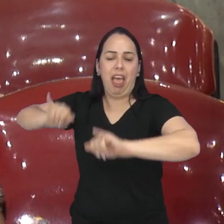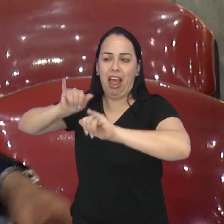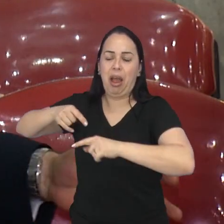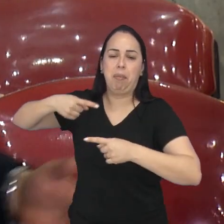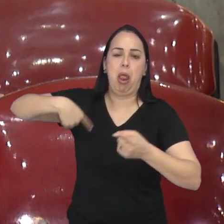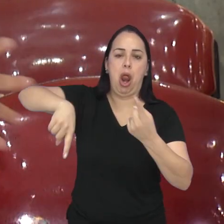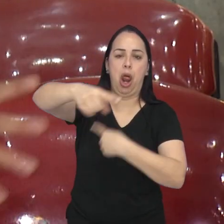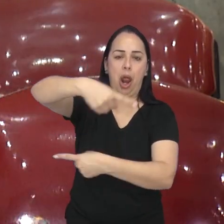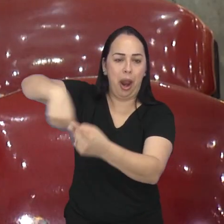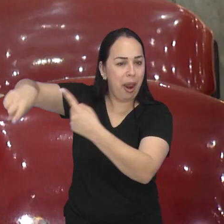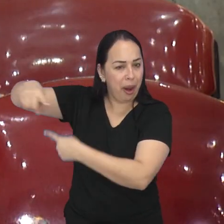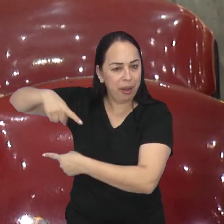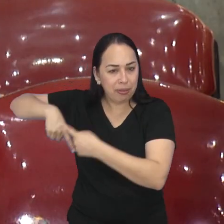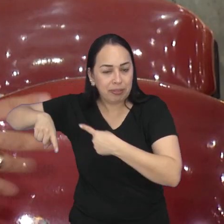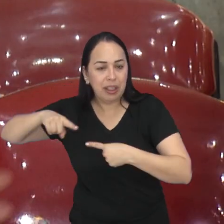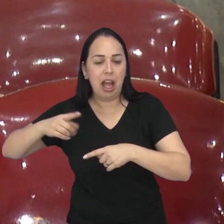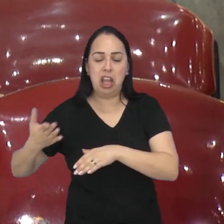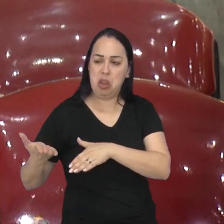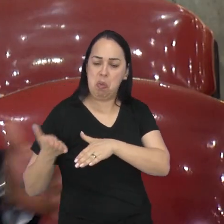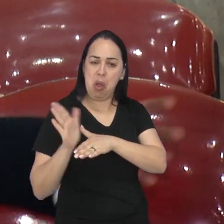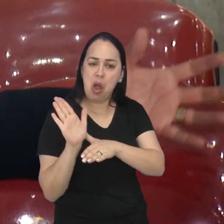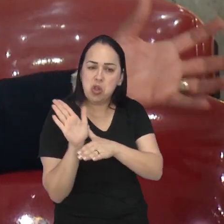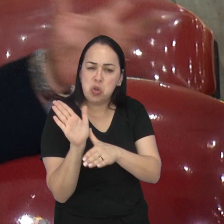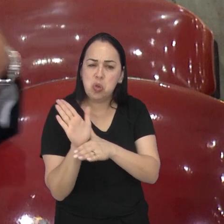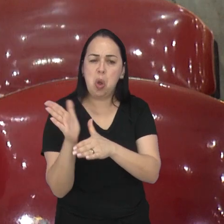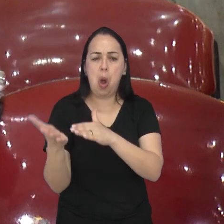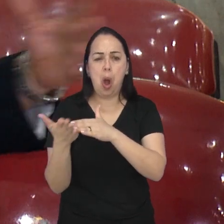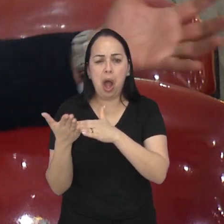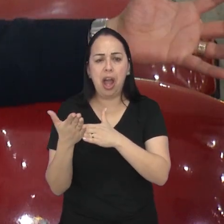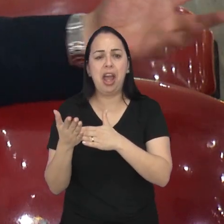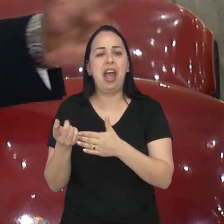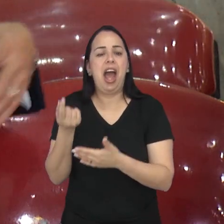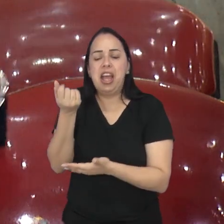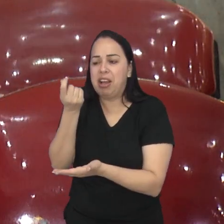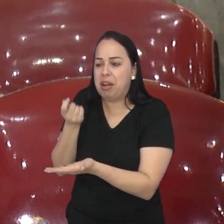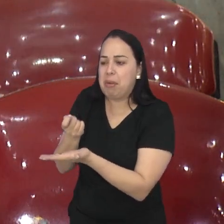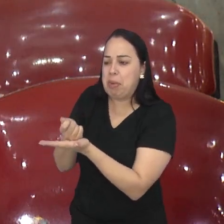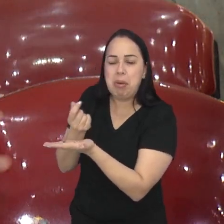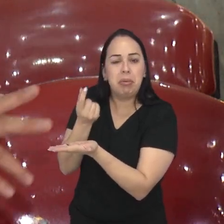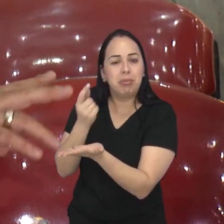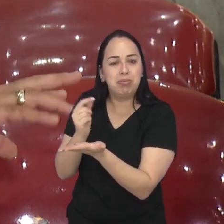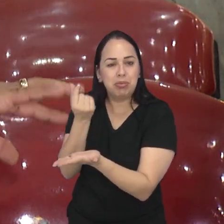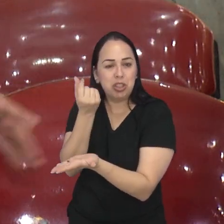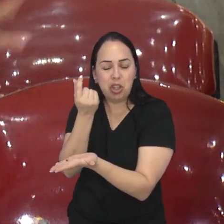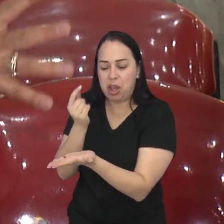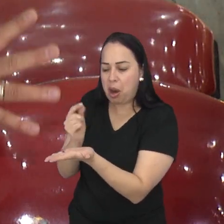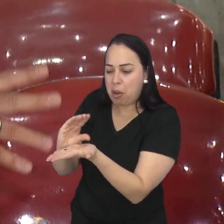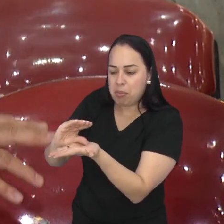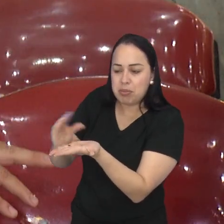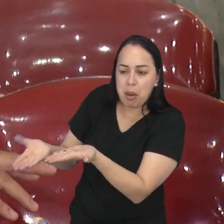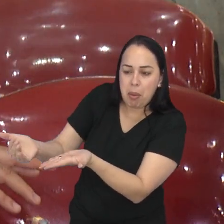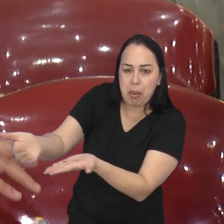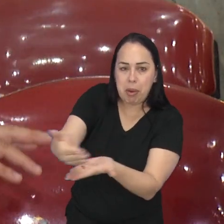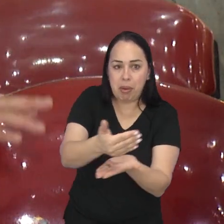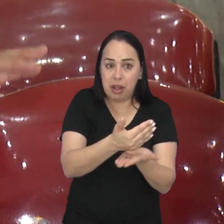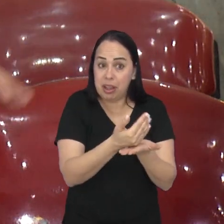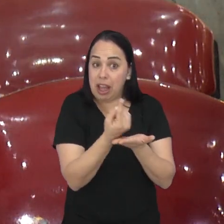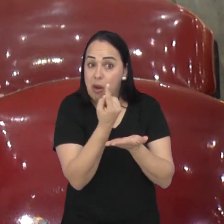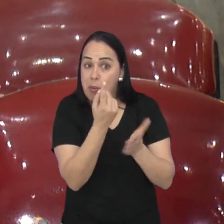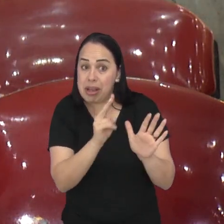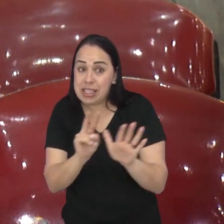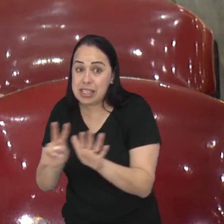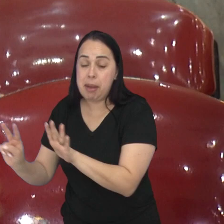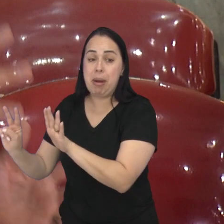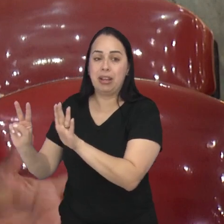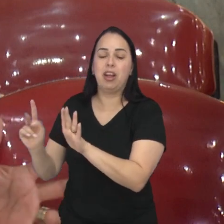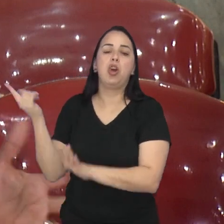tal, aí todo mundo ajudou, o pessoal fez uma vaquinha e tal. Só sei que em uma semana a gente arrecadou 3